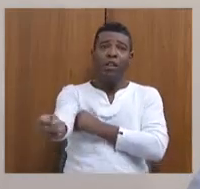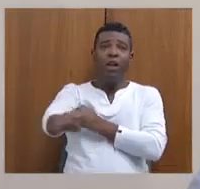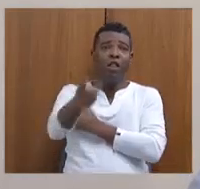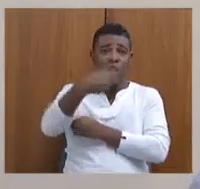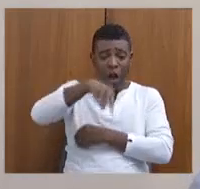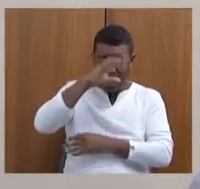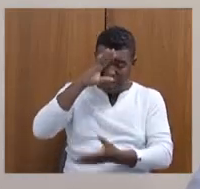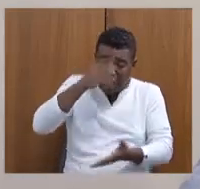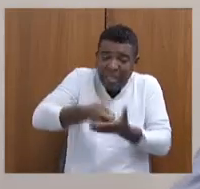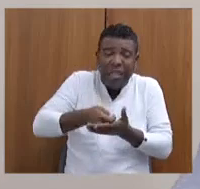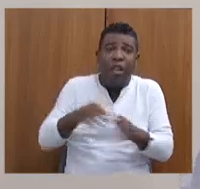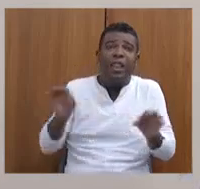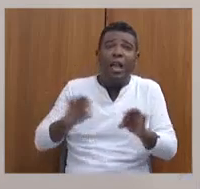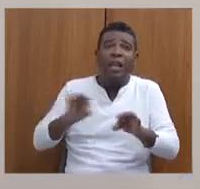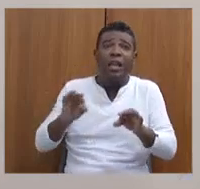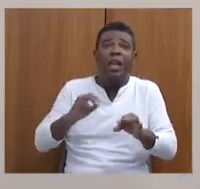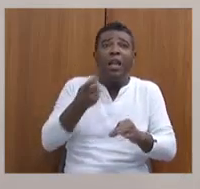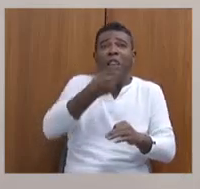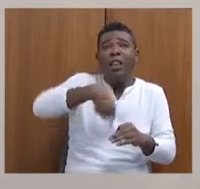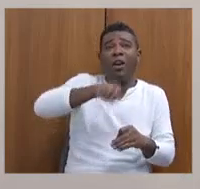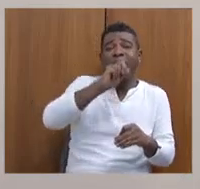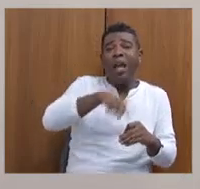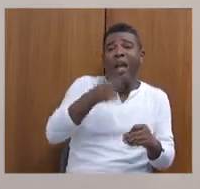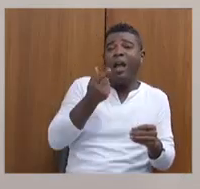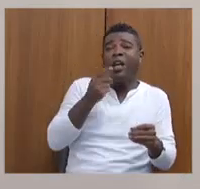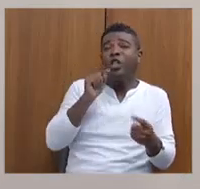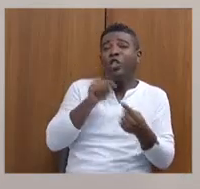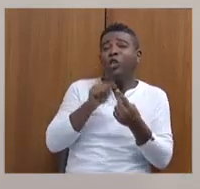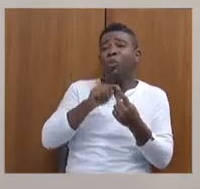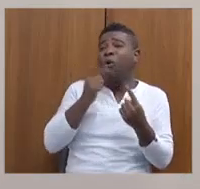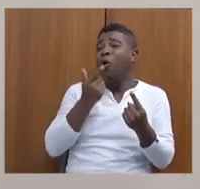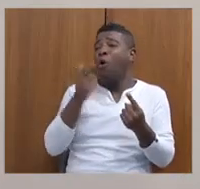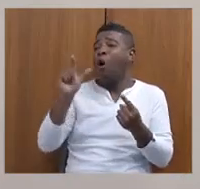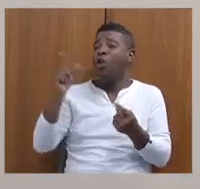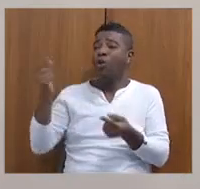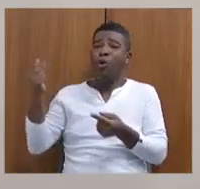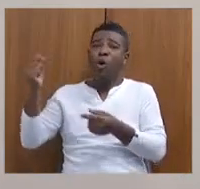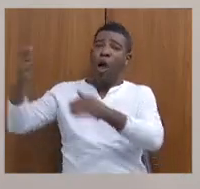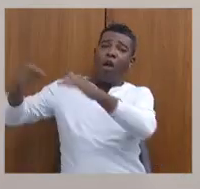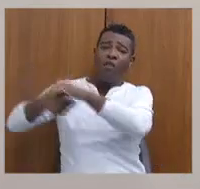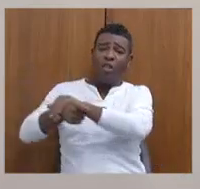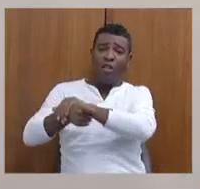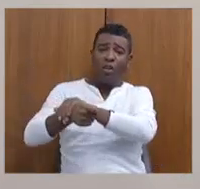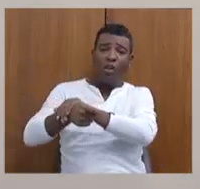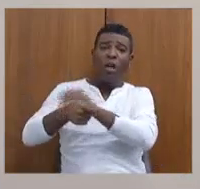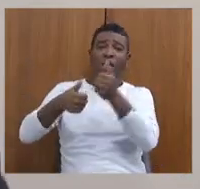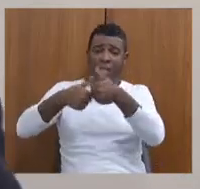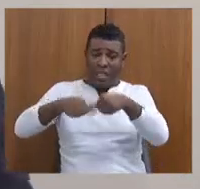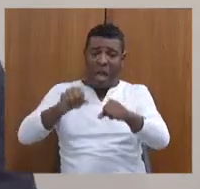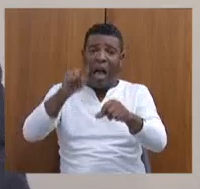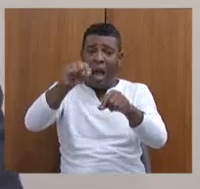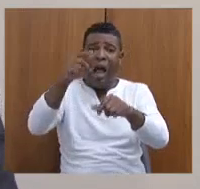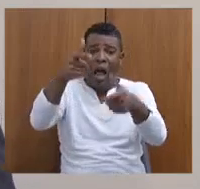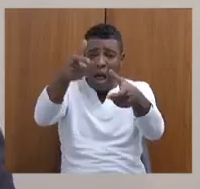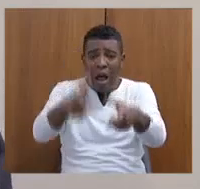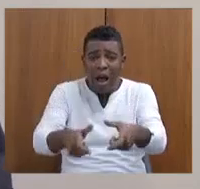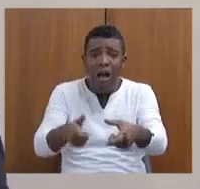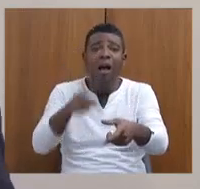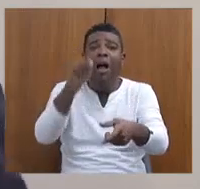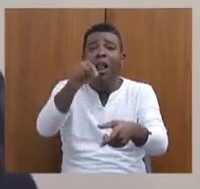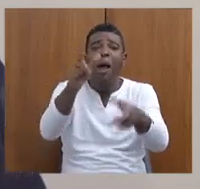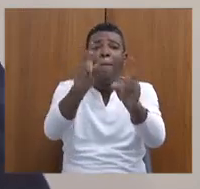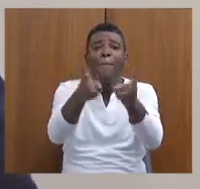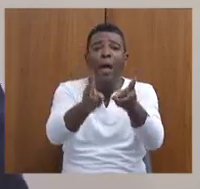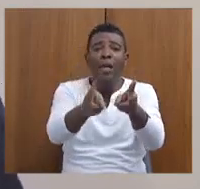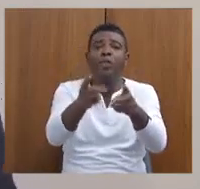ocupavamos o lugar de outro investidor que pudesse ali estar e ali investir Então essa venda de